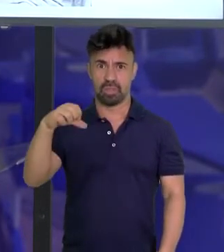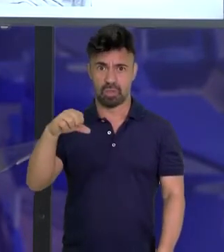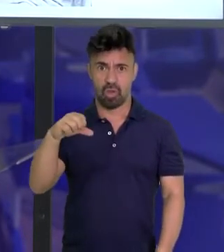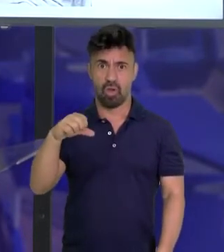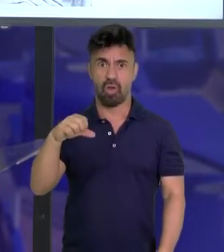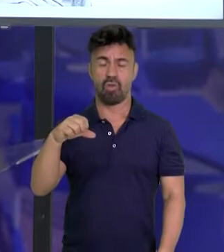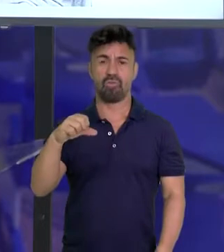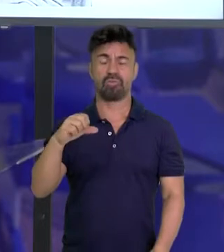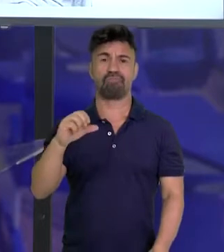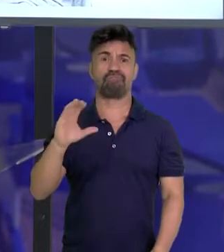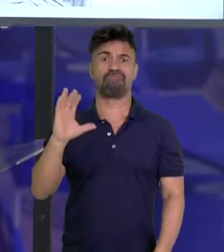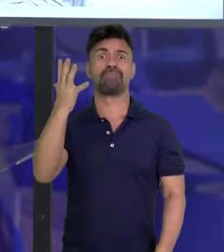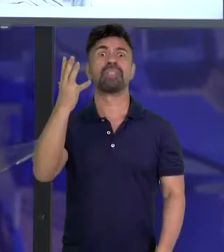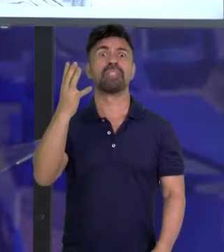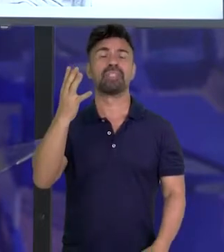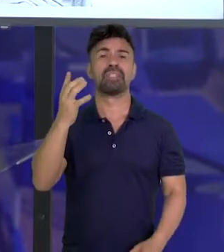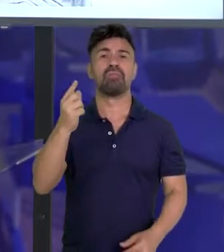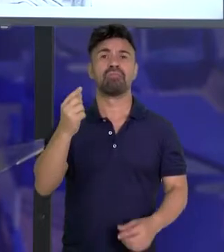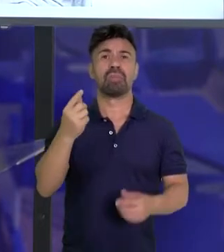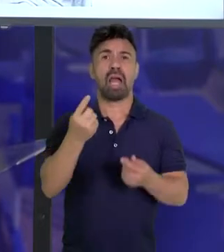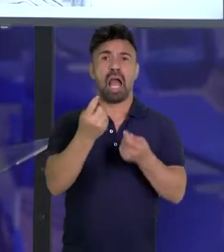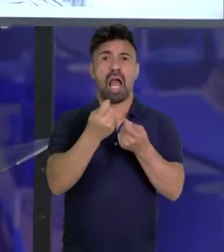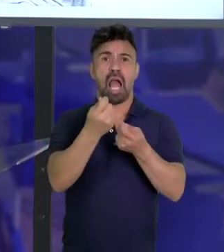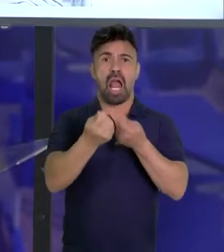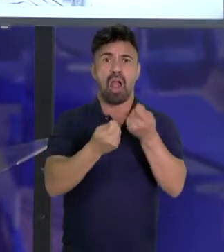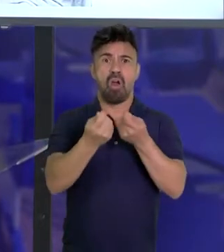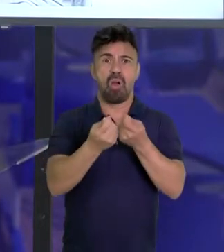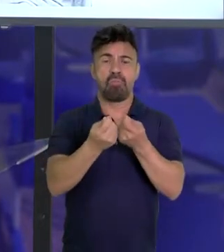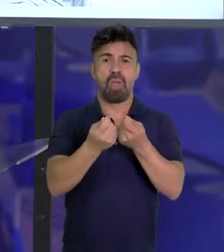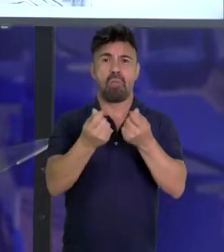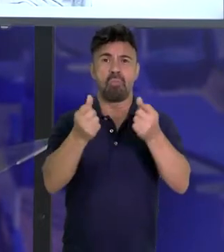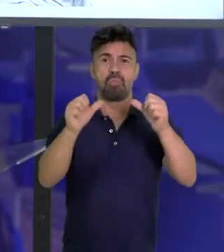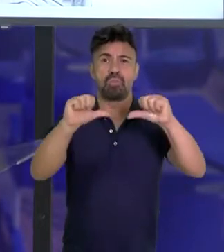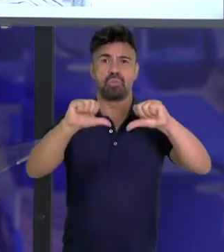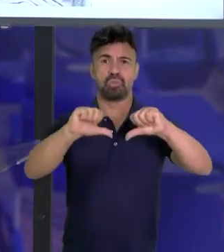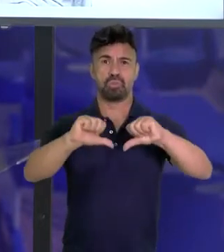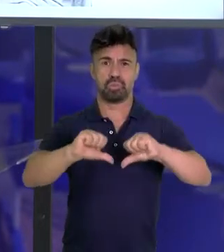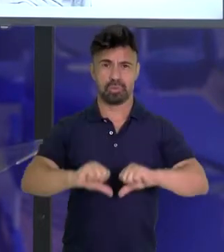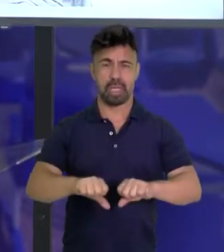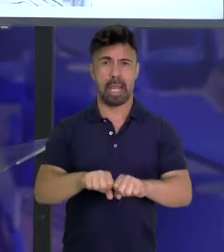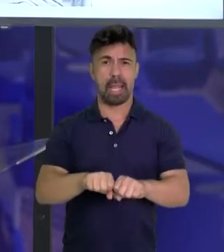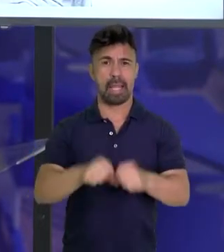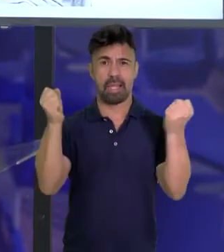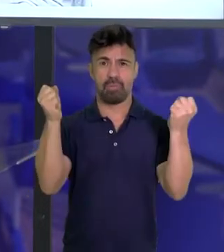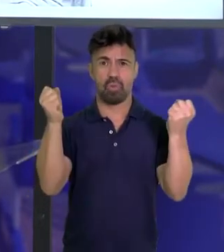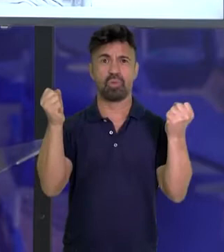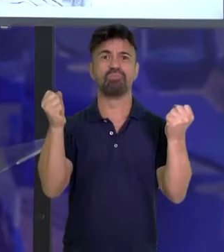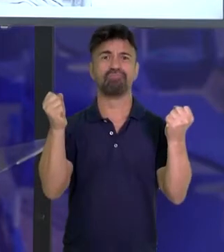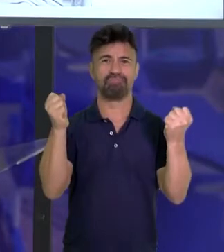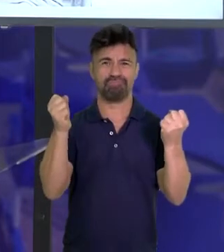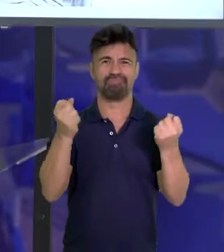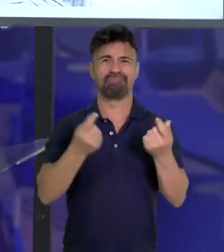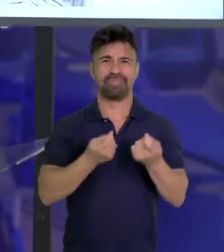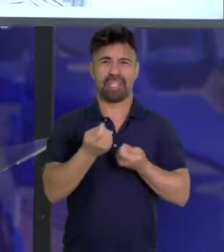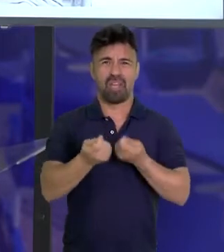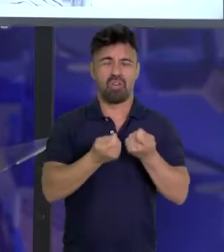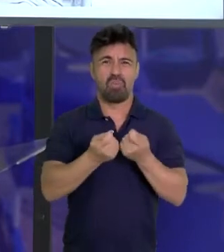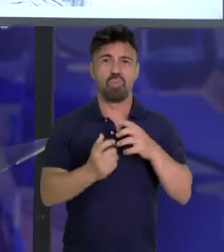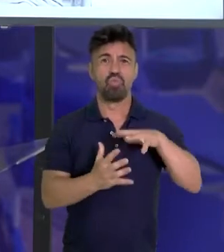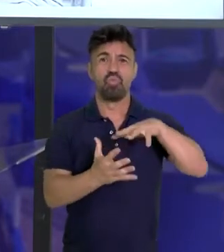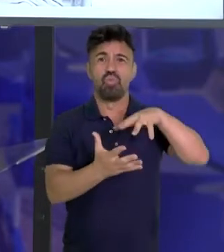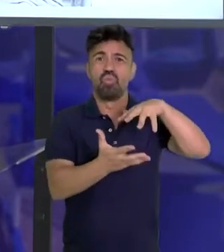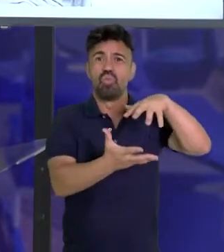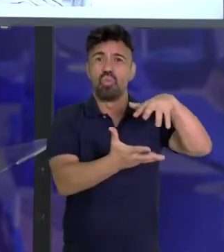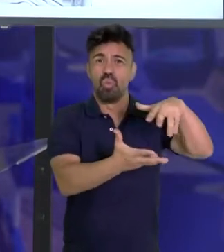houve a quebra da Bolsa de Nova York. E aí o que aconteceu foi que a economia dos Estados Unidos e a economia